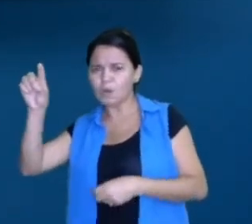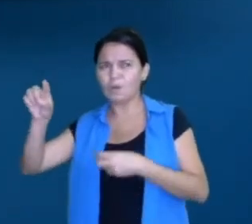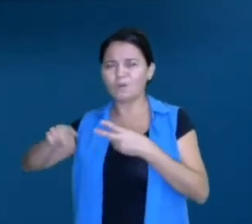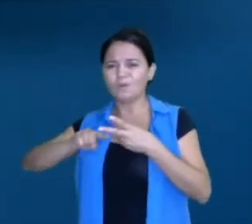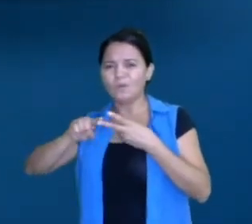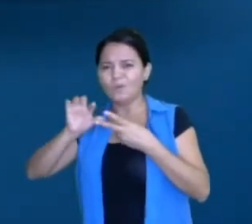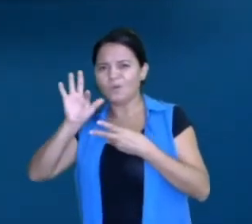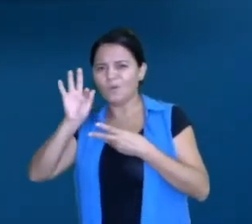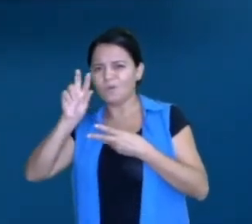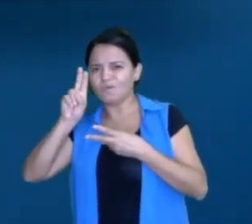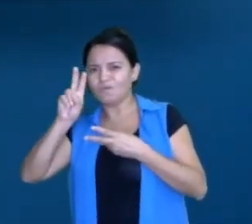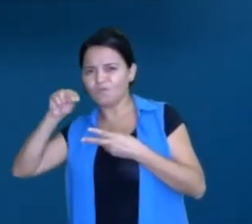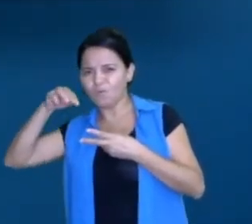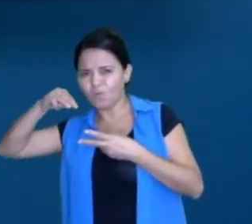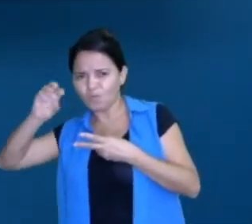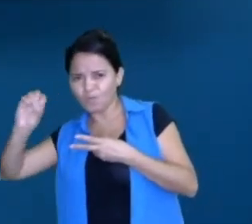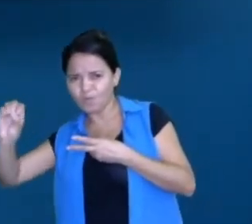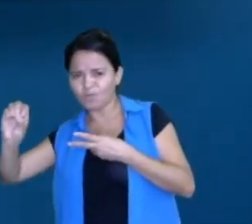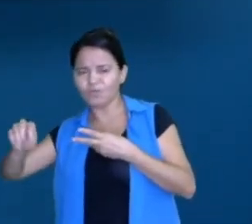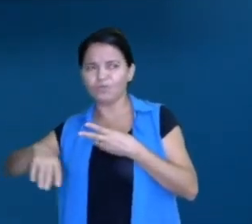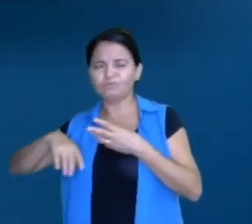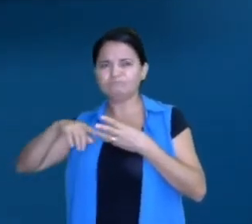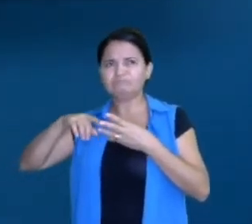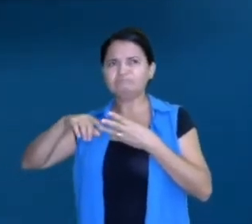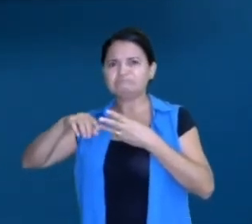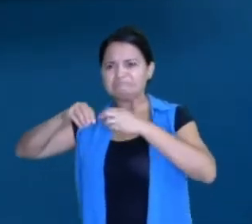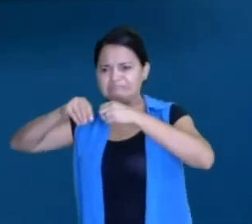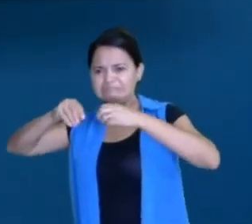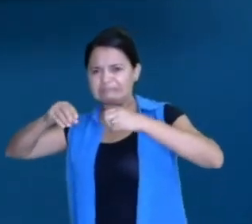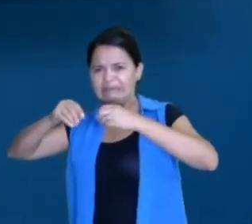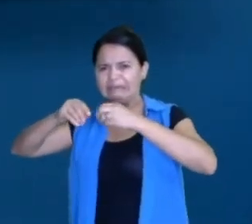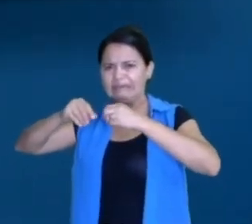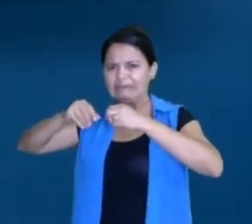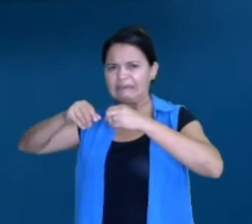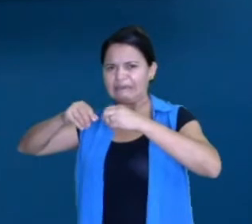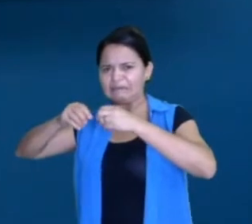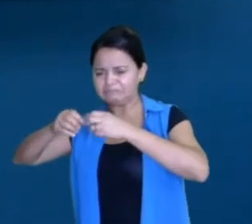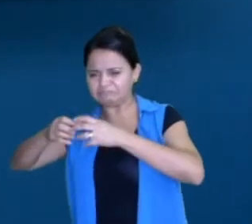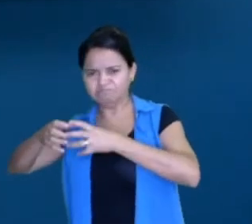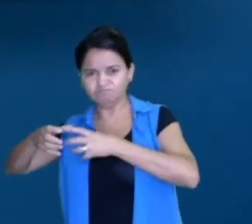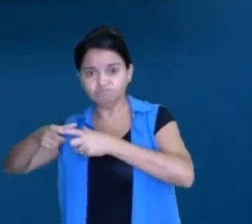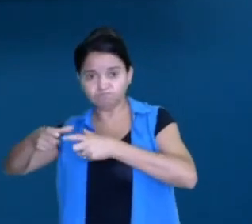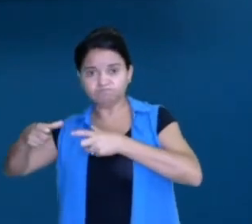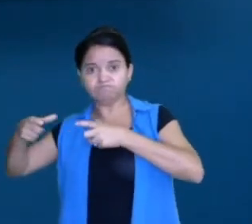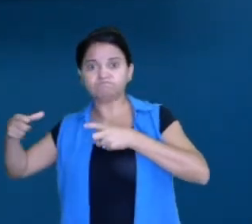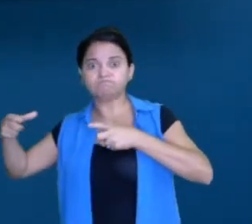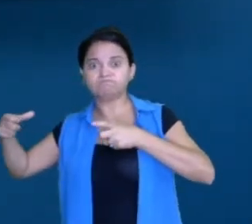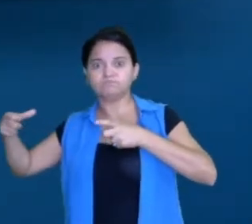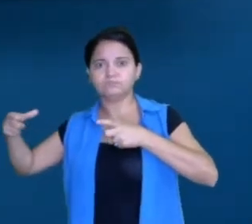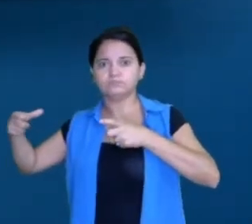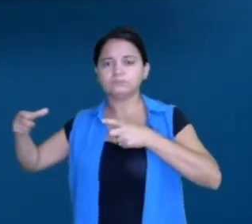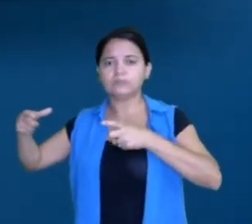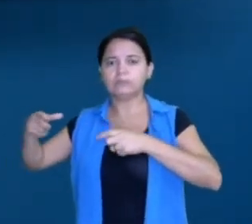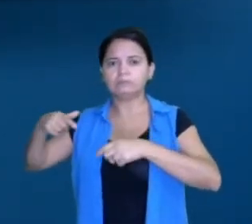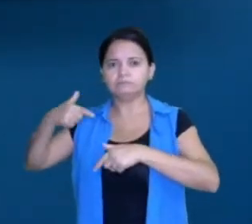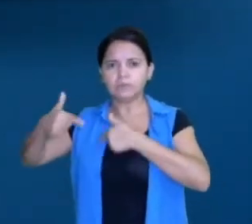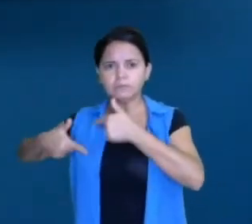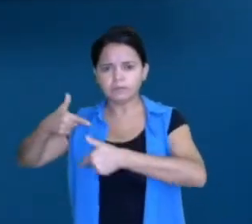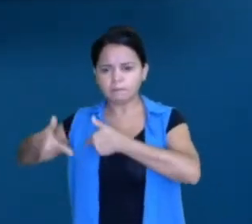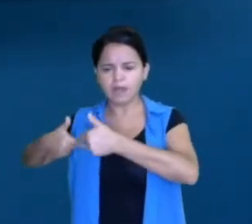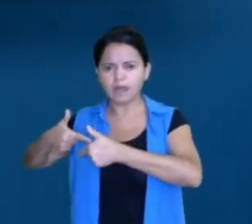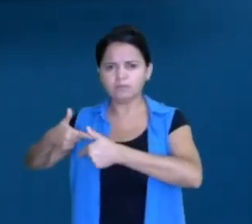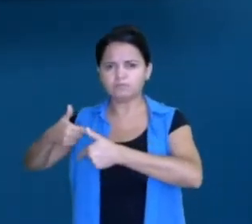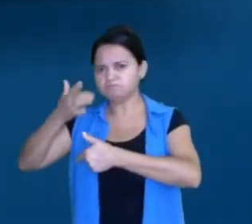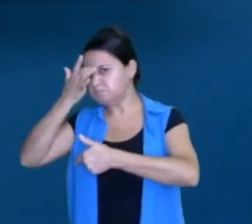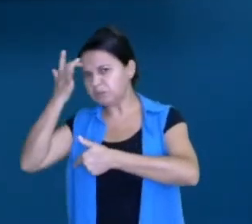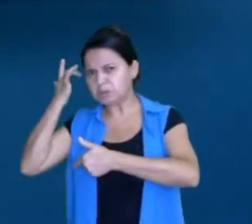era baseado na grande extensão de terra, como chamamos latifúndio, na mão de obra